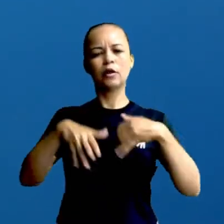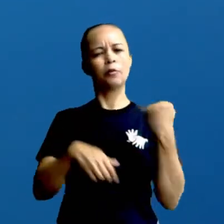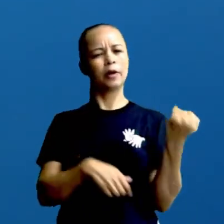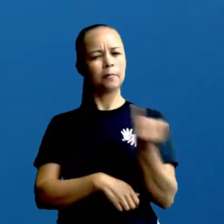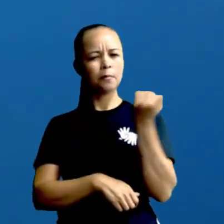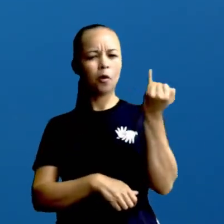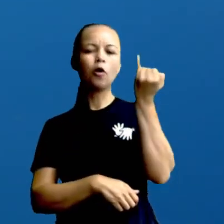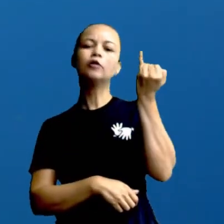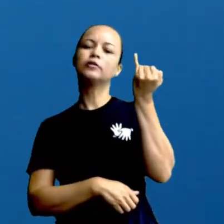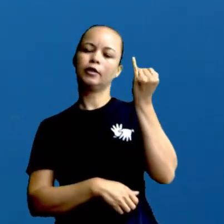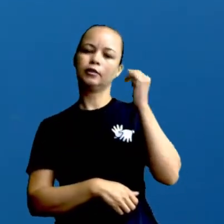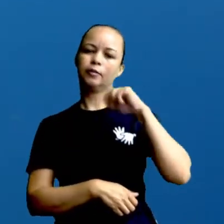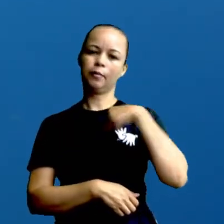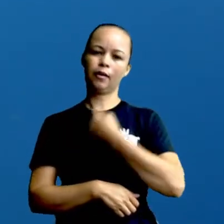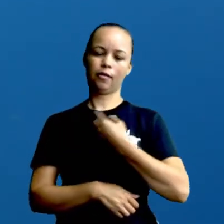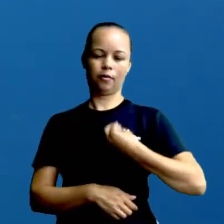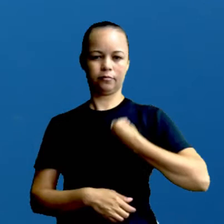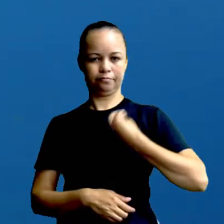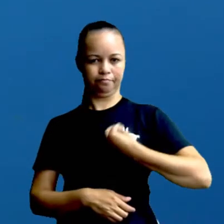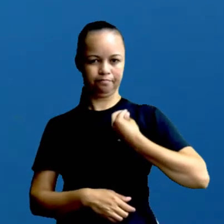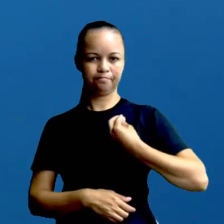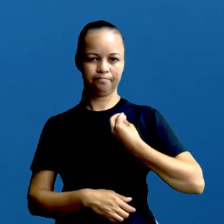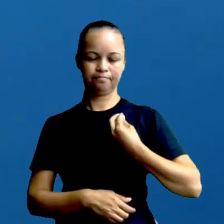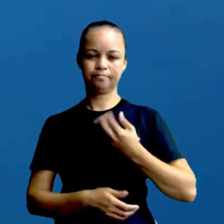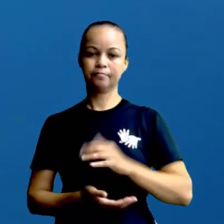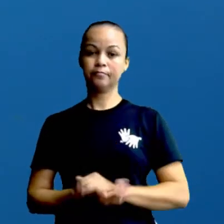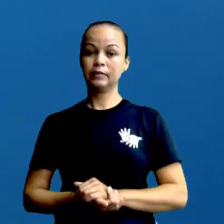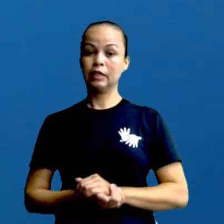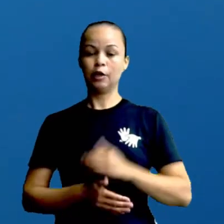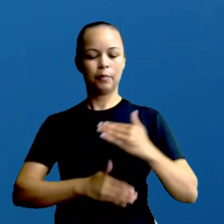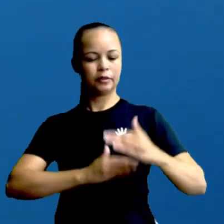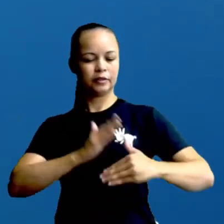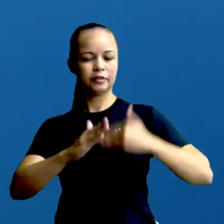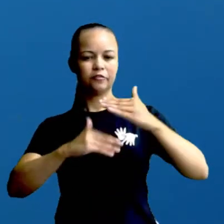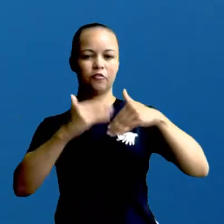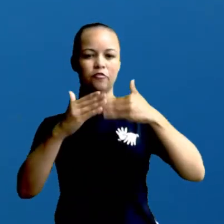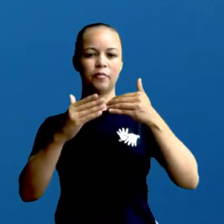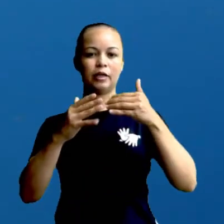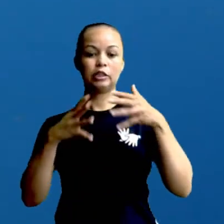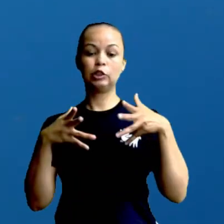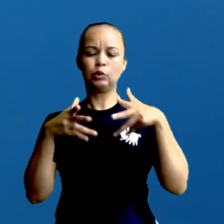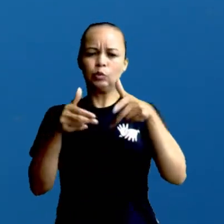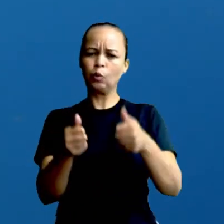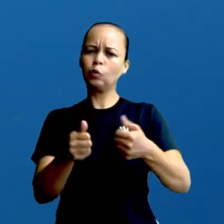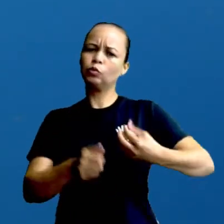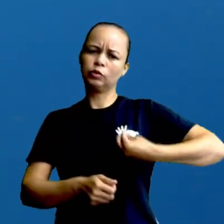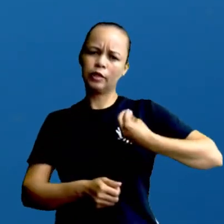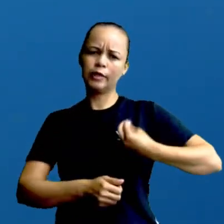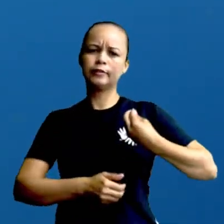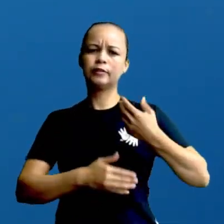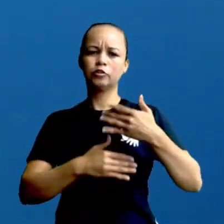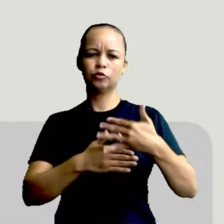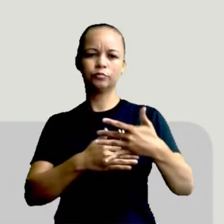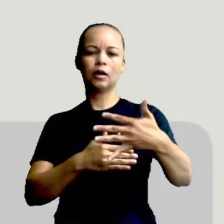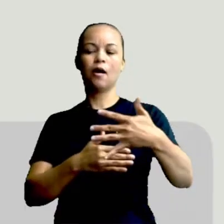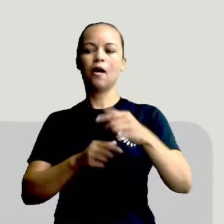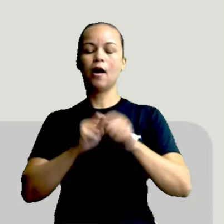importante, vital para a nossa vida, né, e para o desenvolvimento de tudo que existe. Nós vamos falar